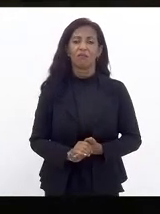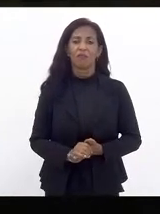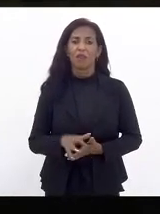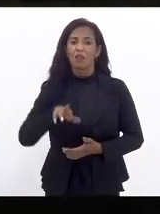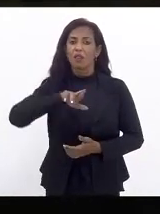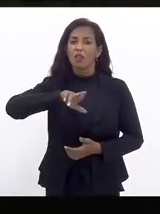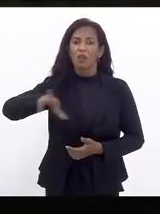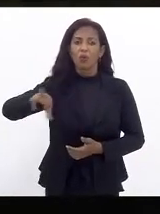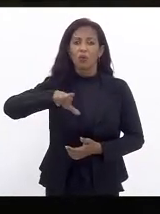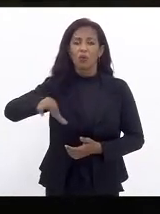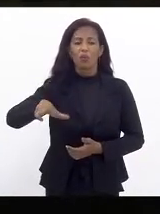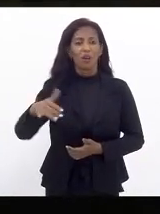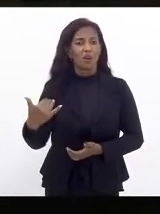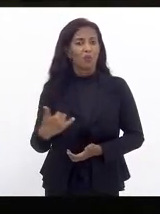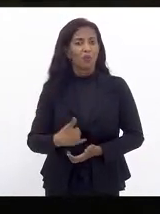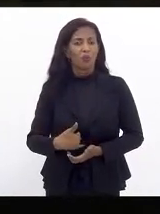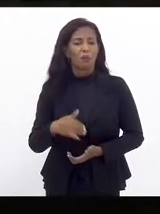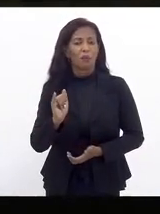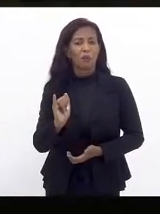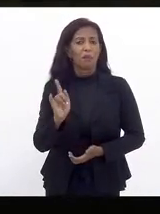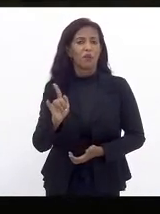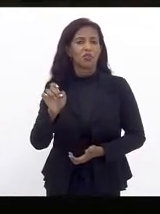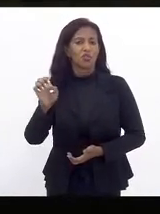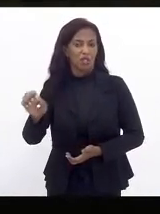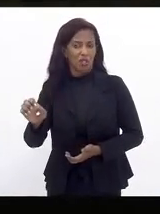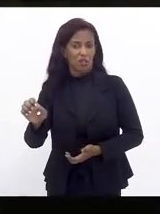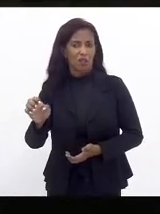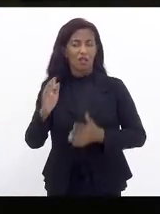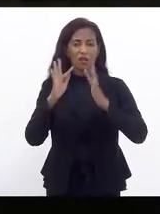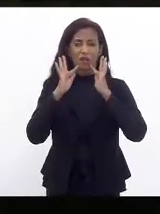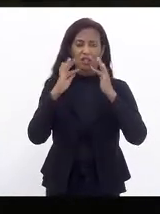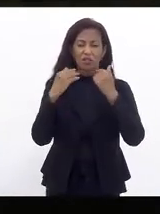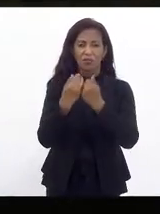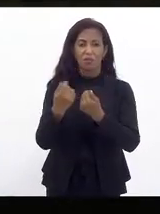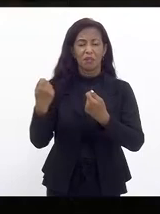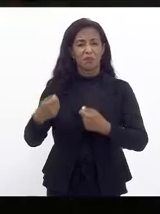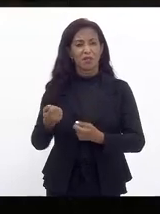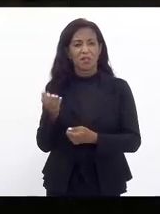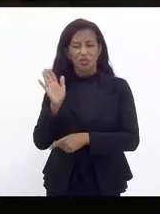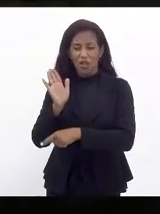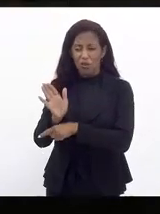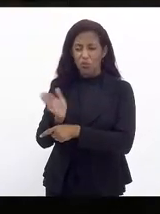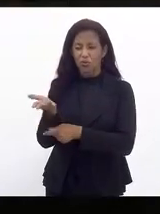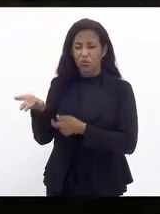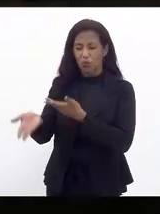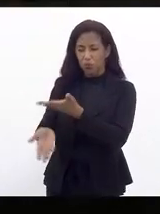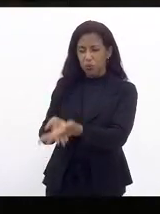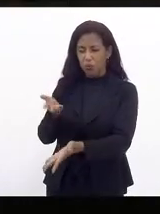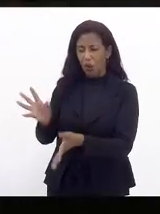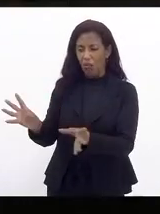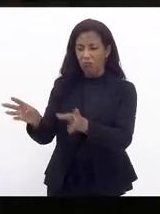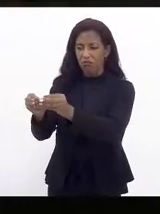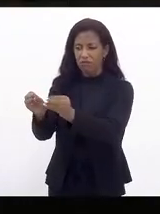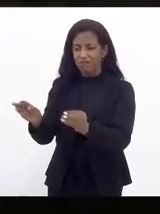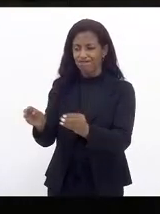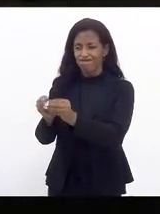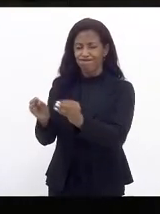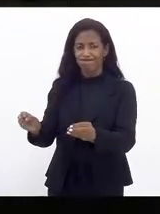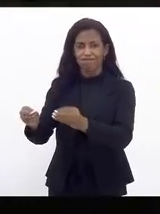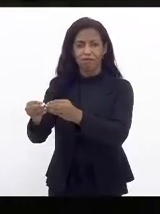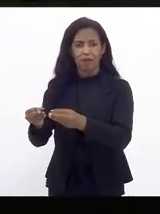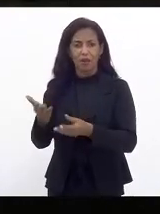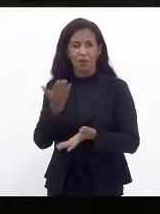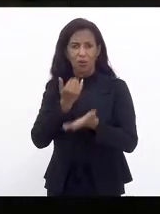é considerada fome pelo IBGE. As famílias dependem de doação para complementar a sua